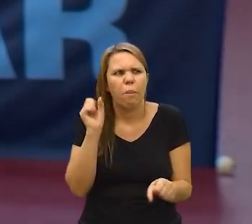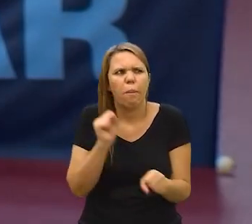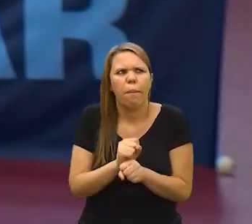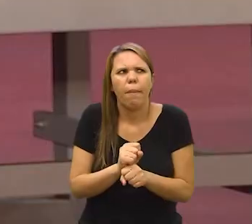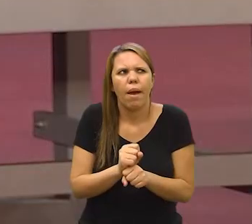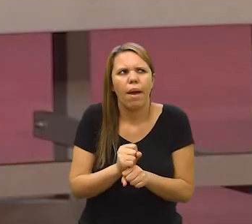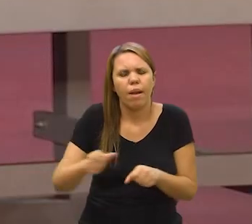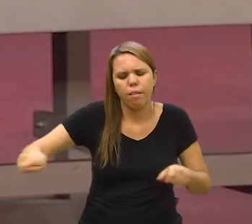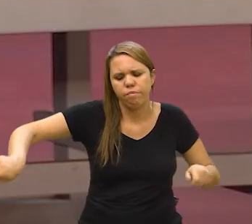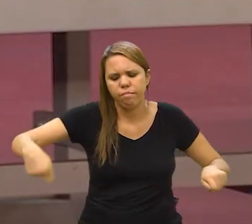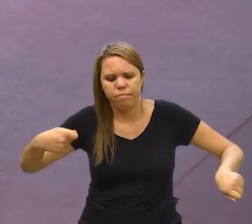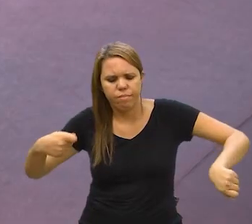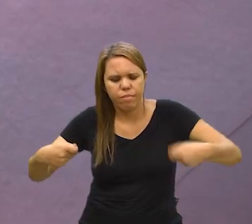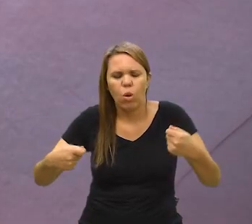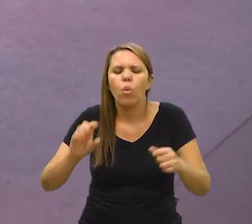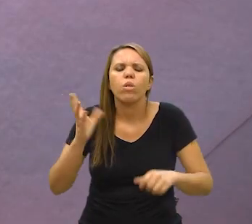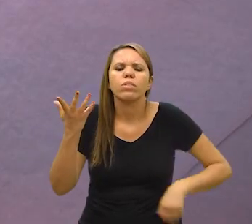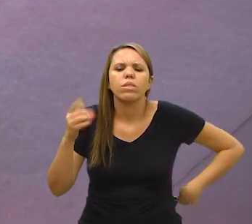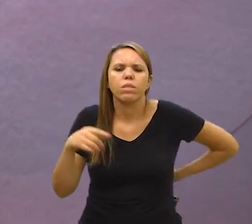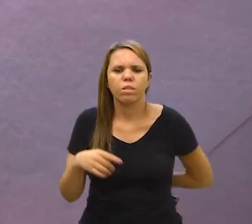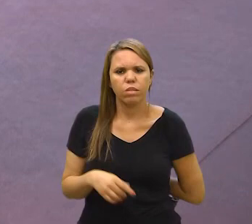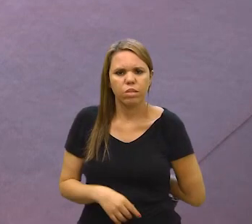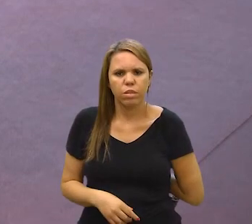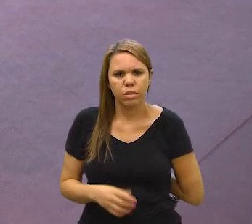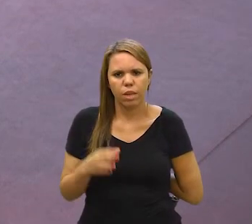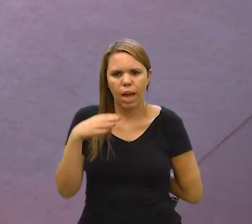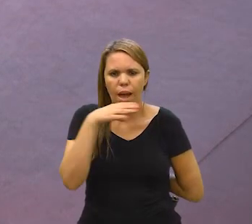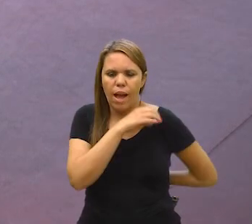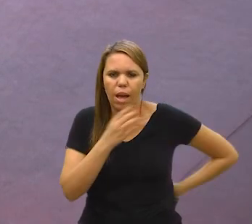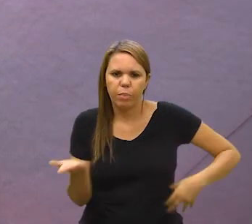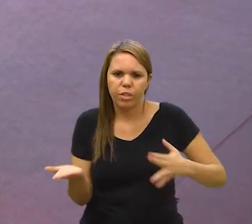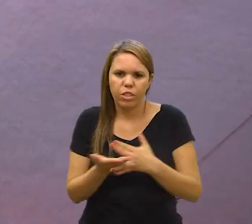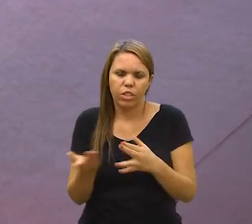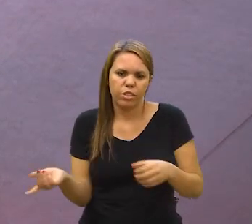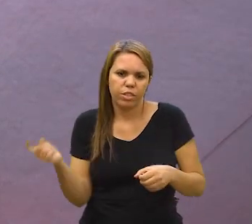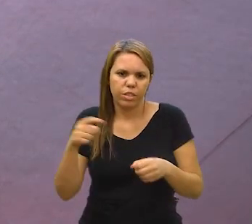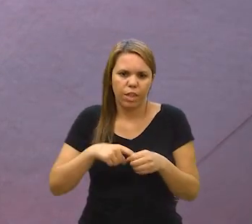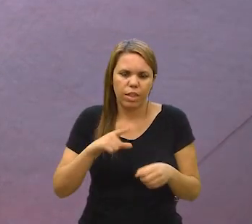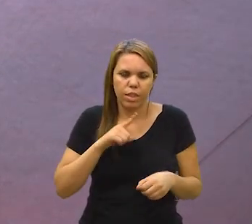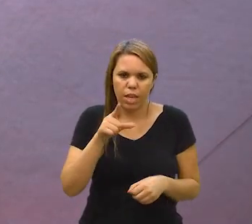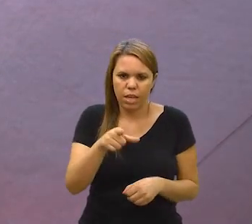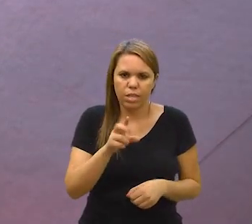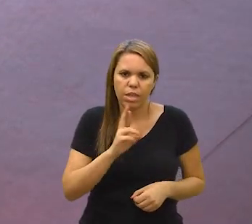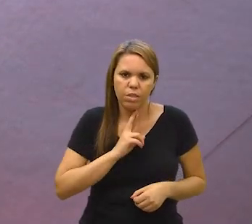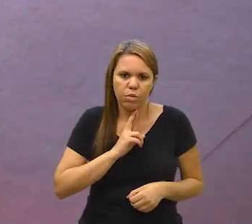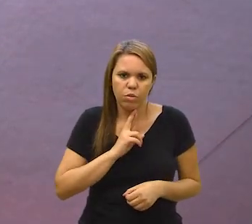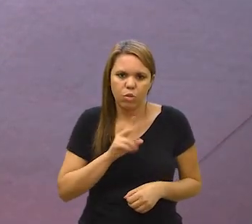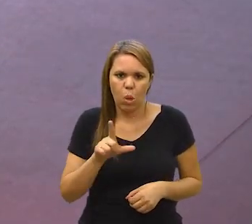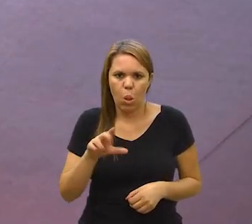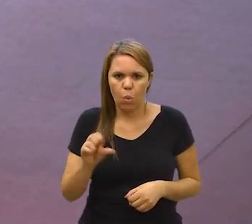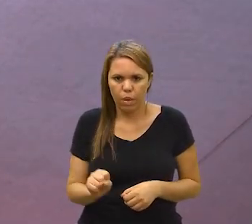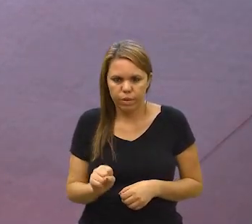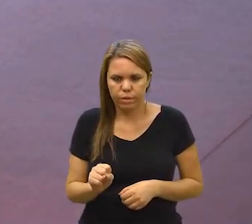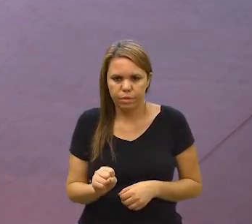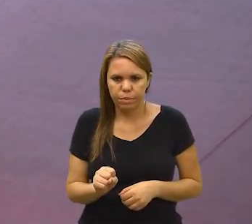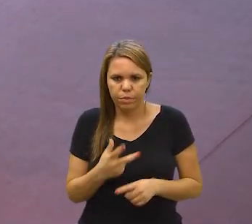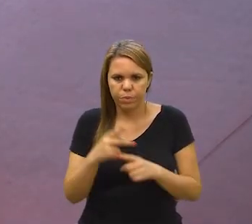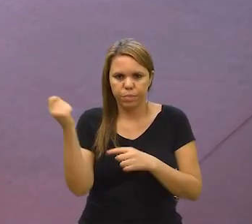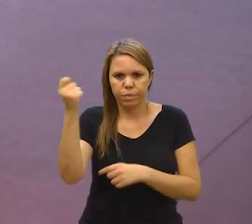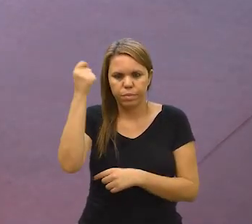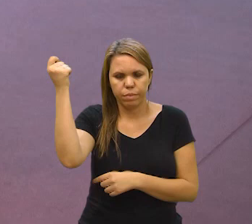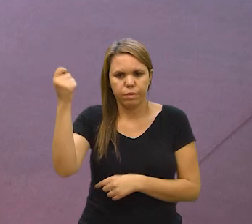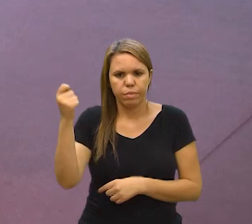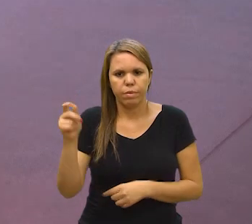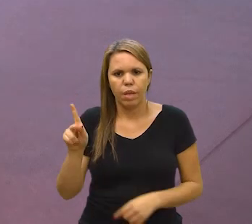tênis de mesa. O que aconteceu nesse ano? Vamos fazer o seguinte, rápido intervalo, na volta tem essa resposta do Luiz Felipe, campeão